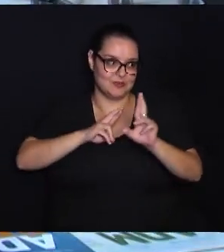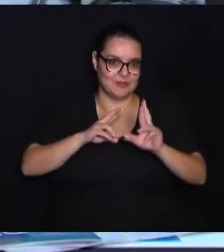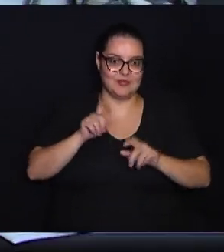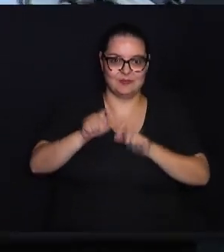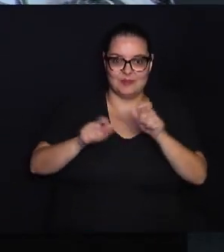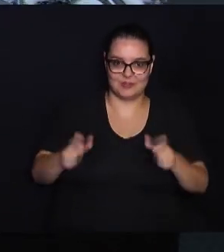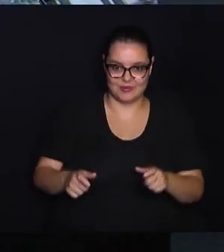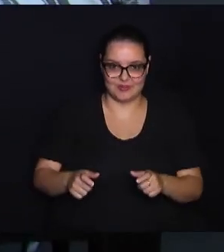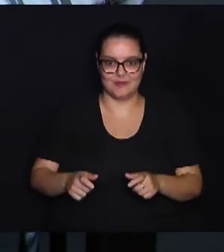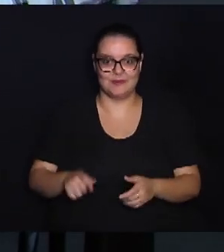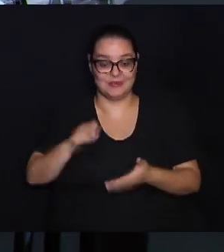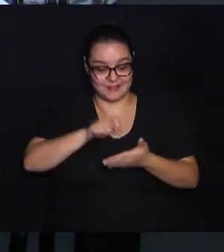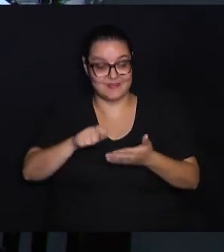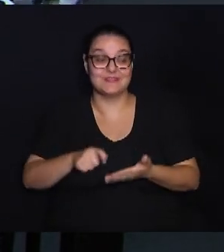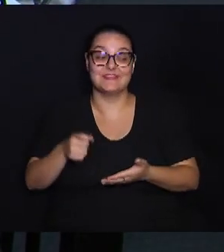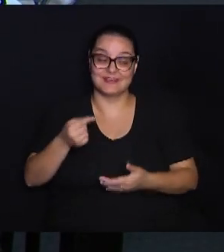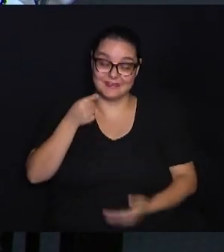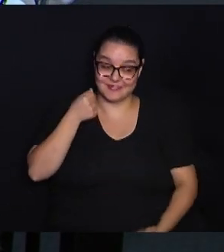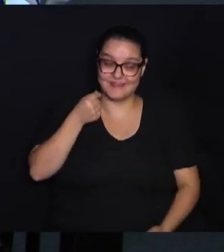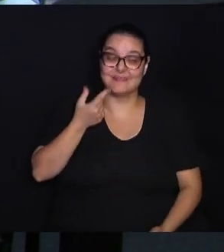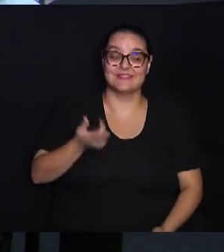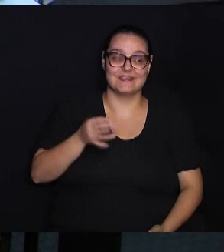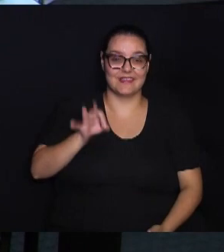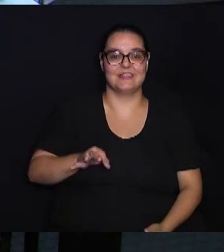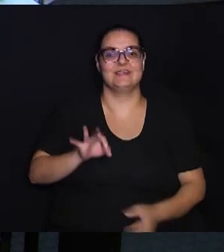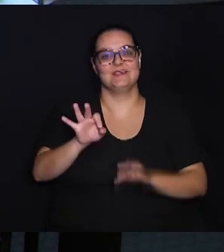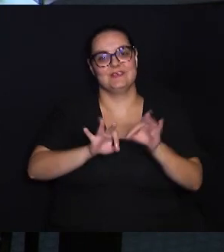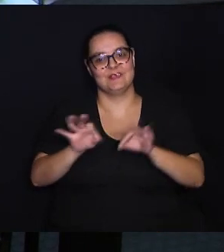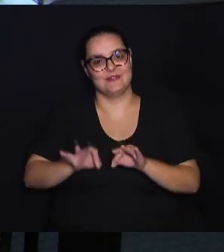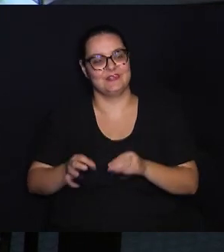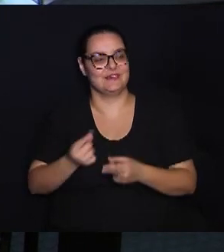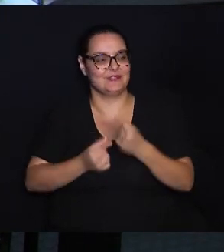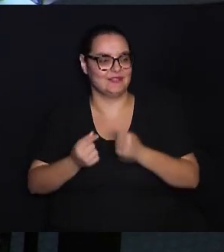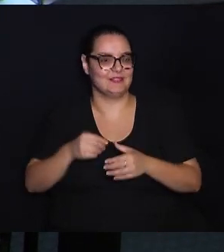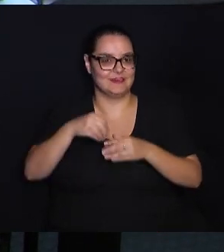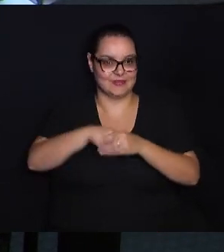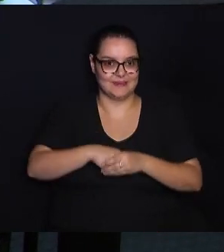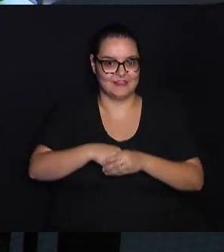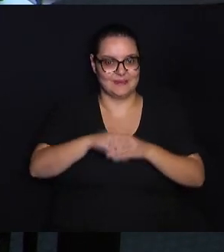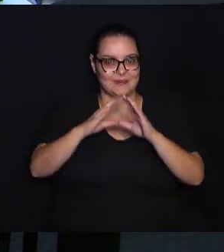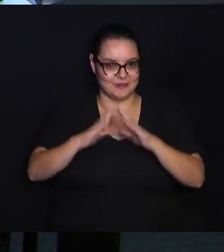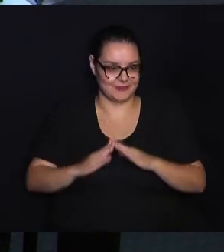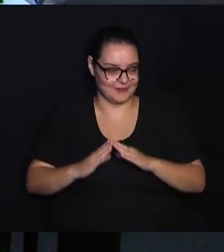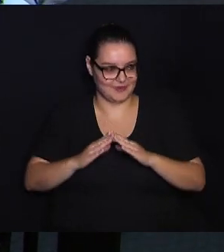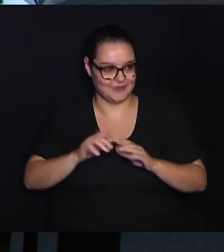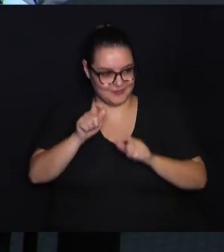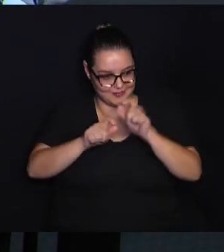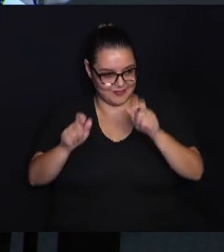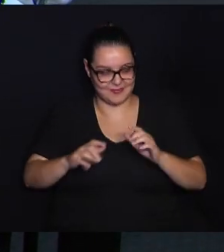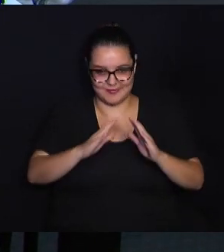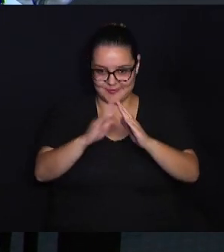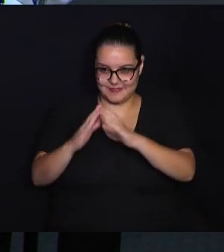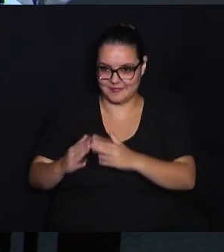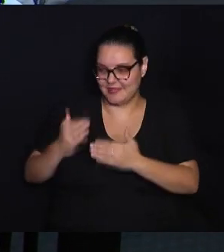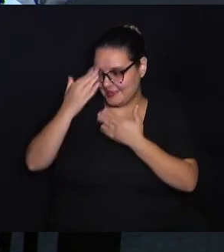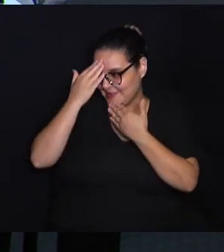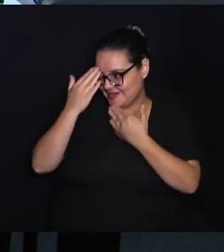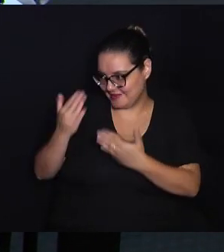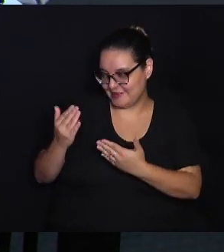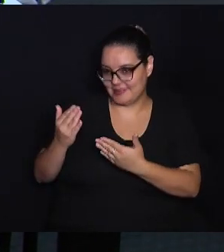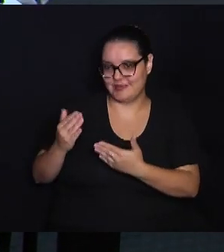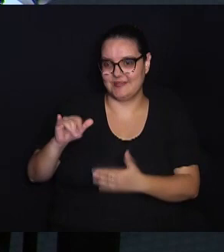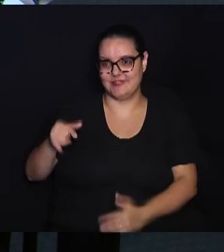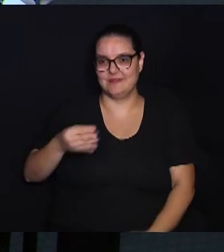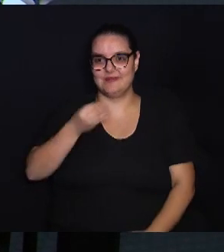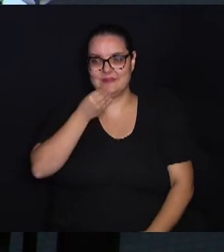dicas. Espero que o pessoal tenha anotado tudo na ponta do lápis para se organizar financeiramente dentro da casa do pessoal que está ali em casa. Eu que